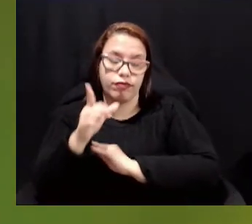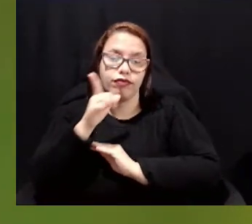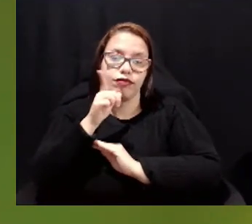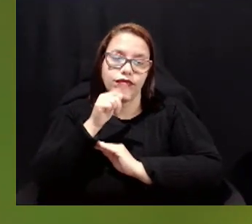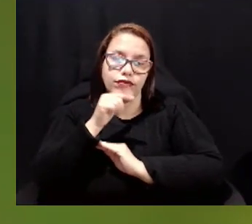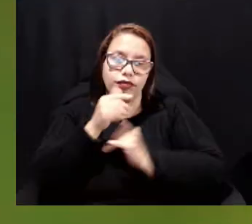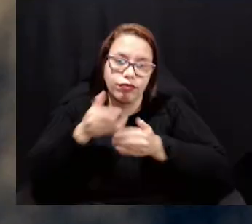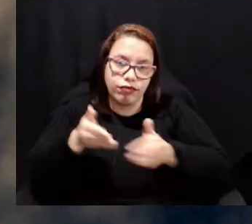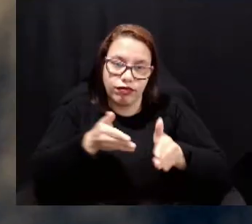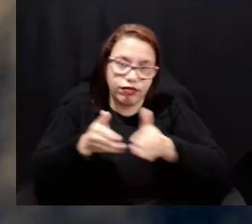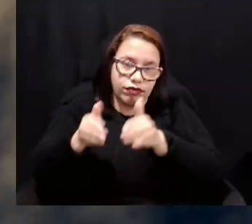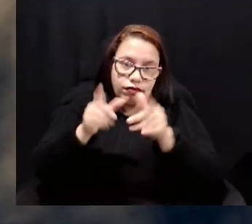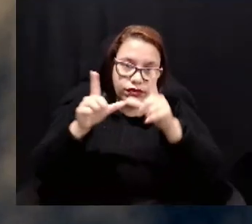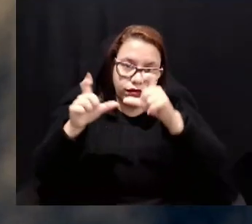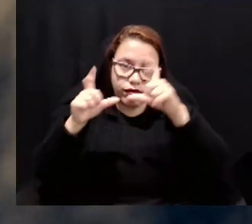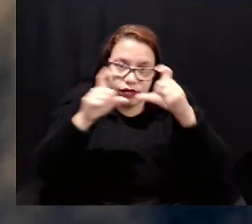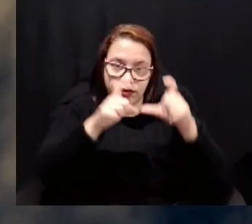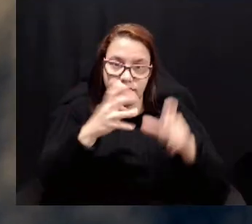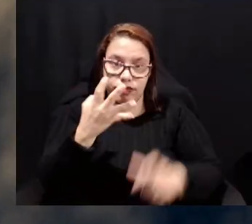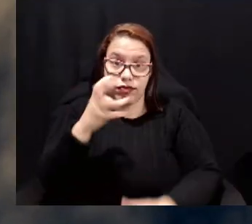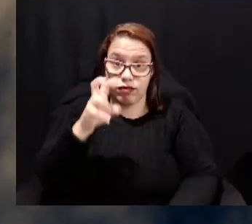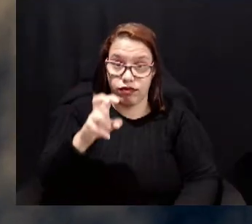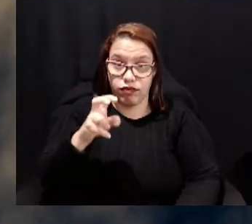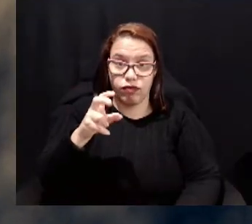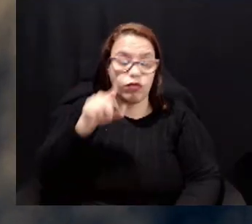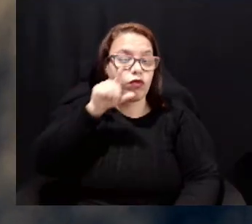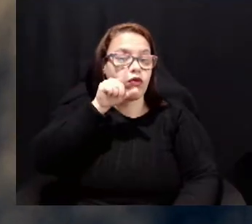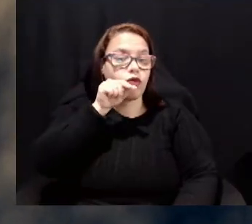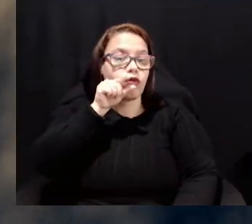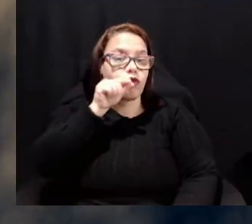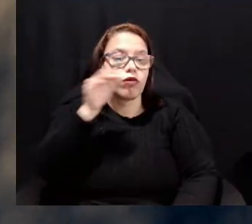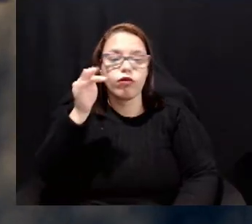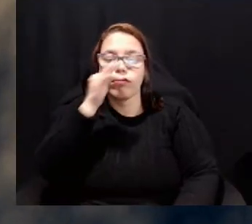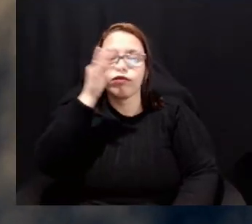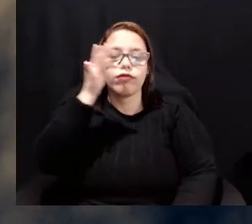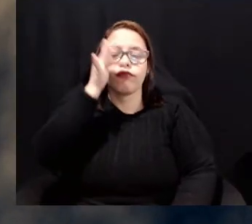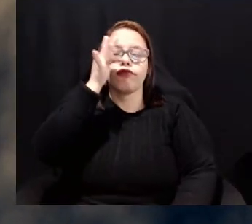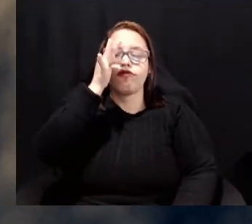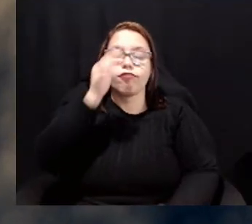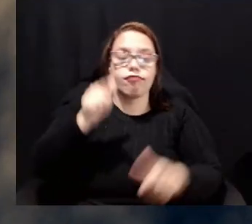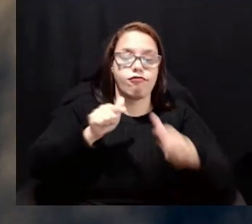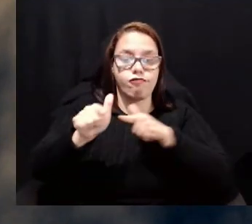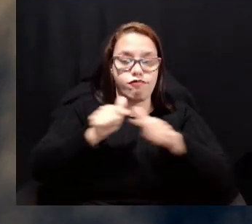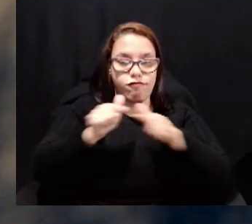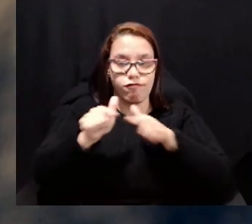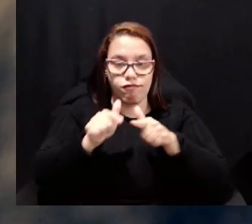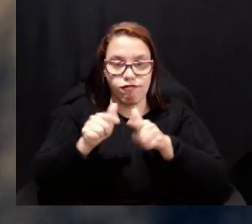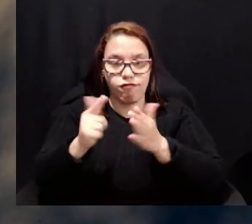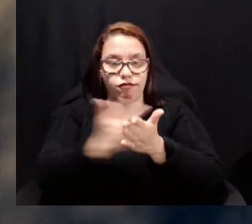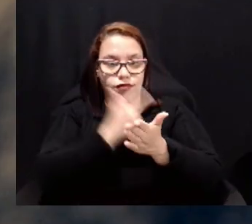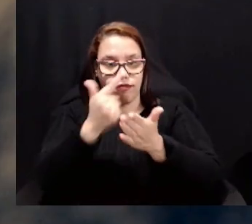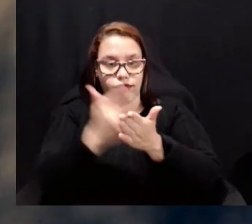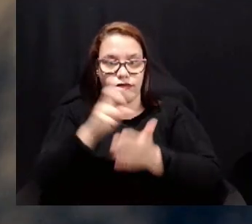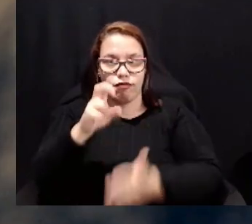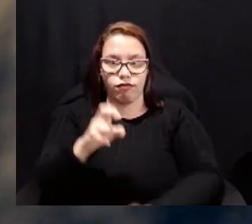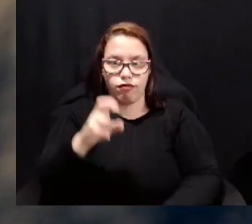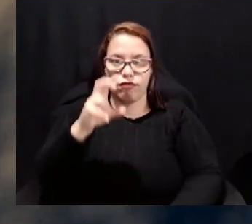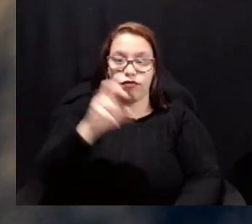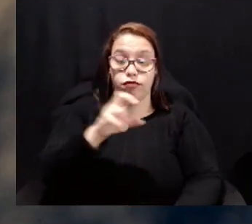berço das águas, Kuhlmann catalogou 45 espécies de beija-flores. Esse trabalho resultou no livro